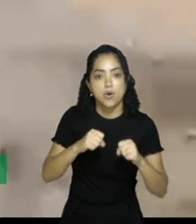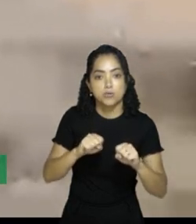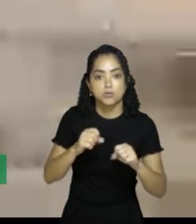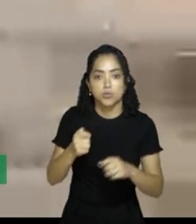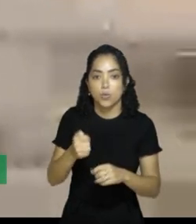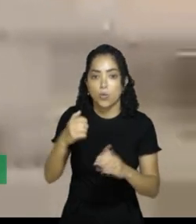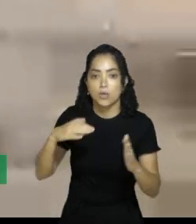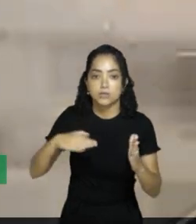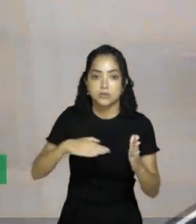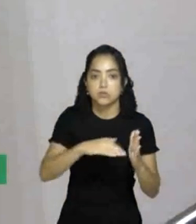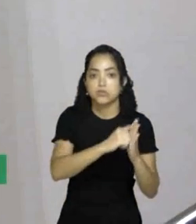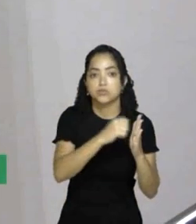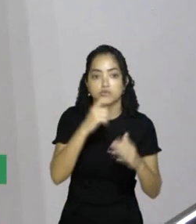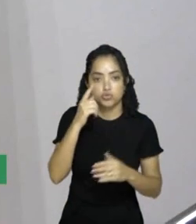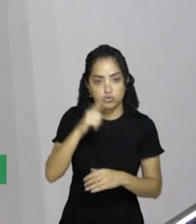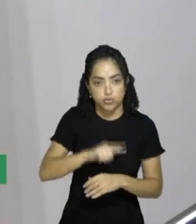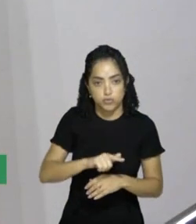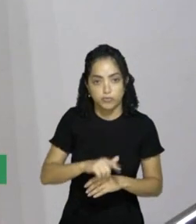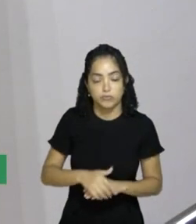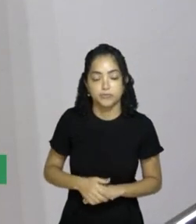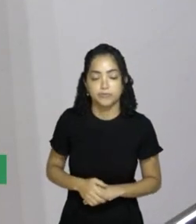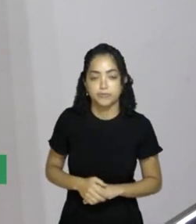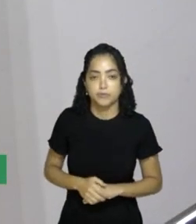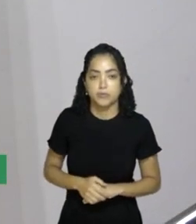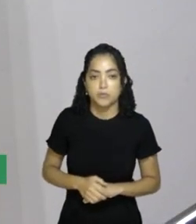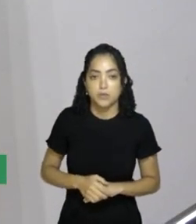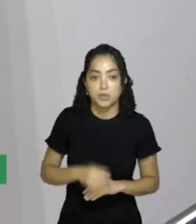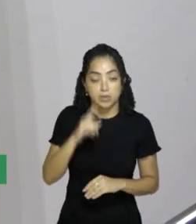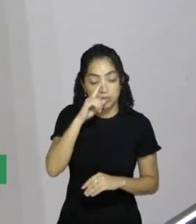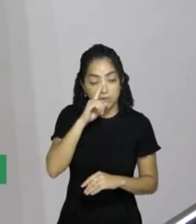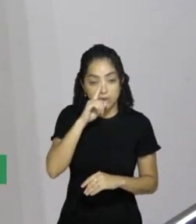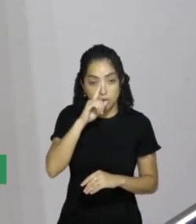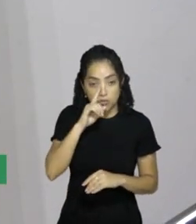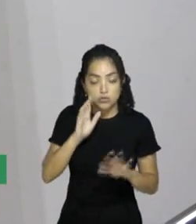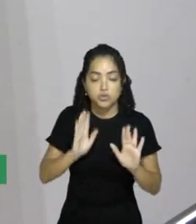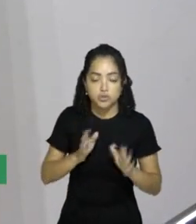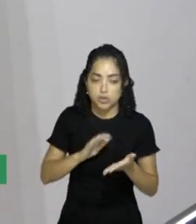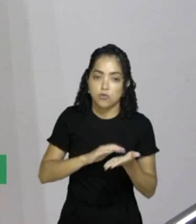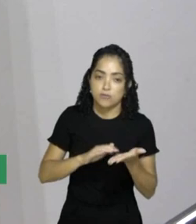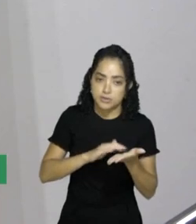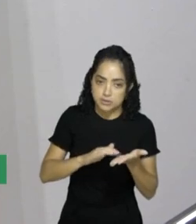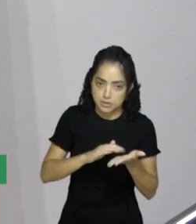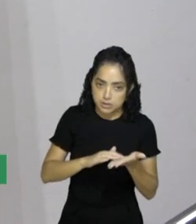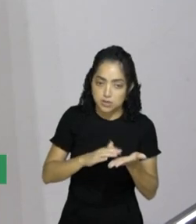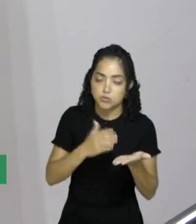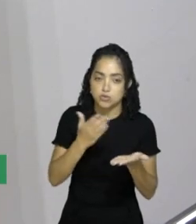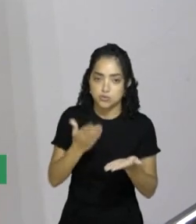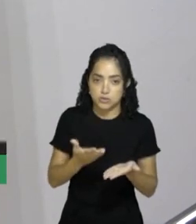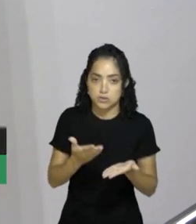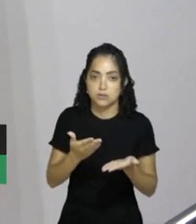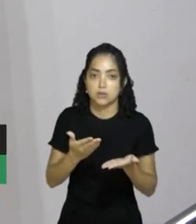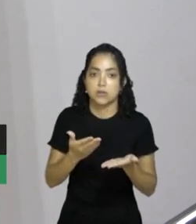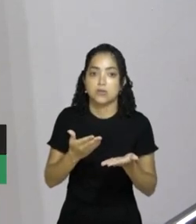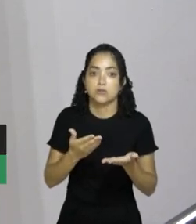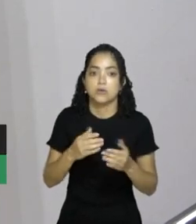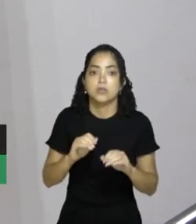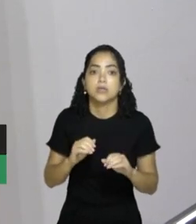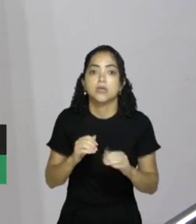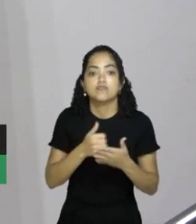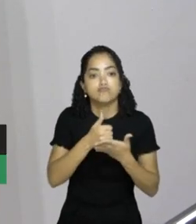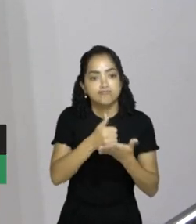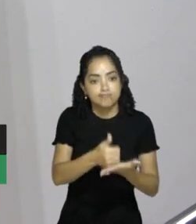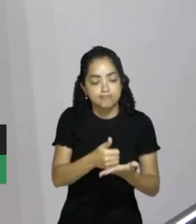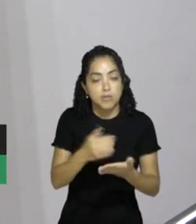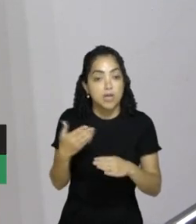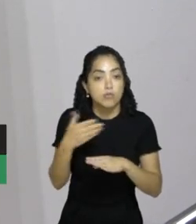provocado ali na c410 Então já conversamos secretária já já colocou à disposição a gente também os técnicos